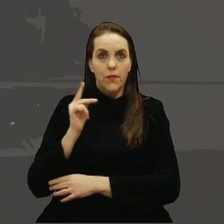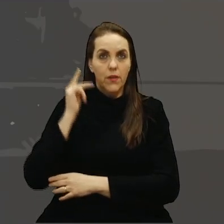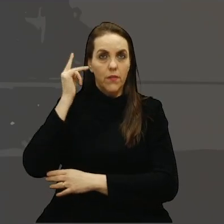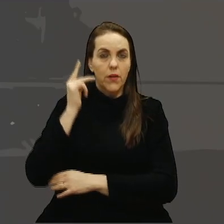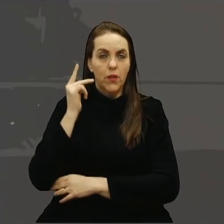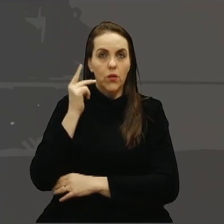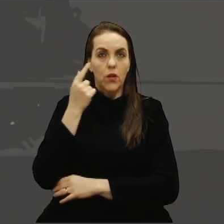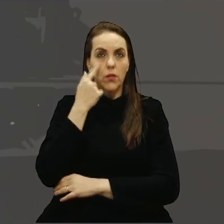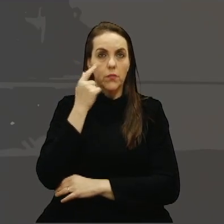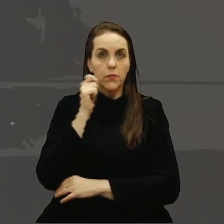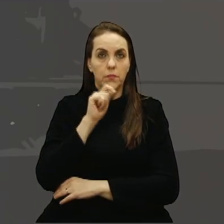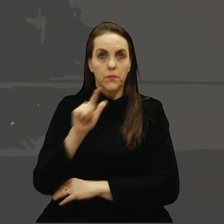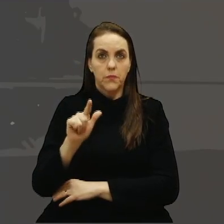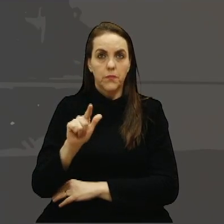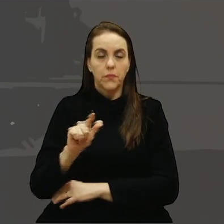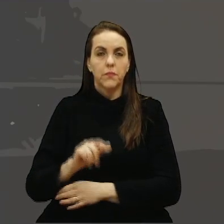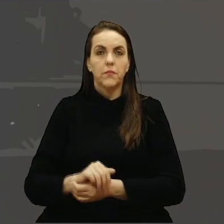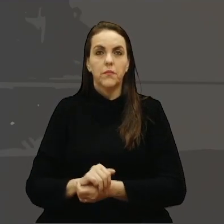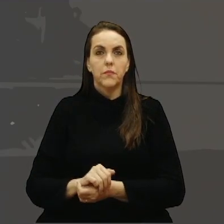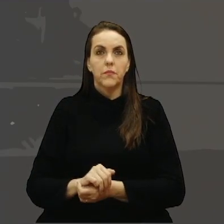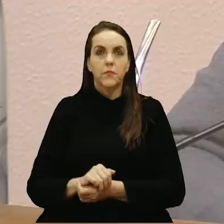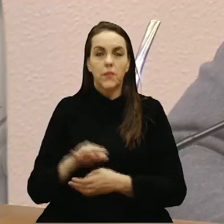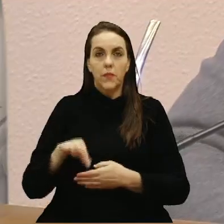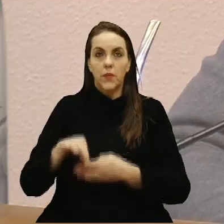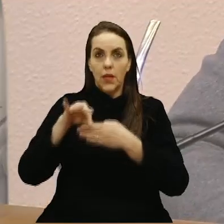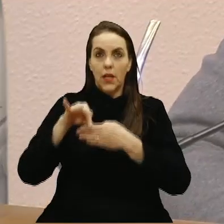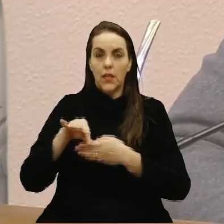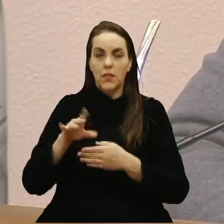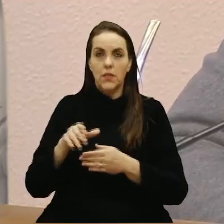Mauro Martinelli. Declaração de líder, presidente.